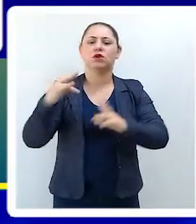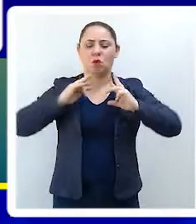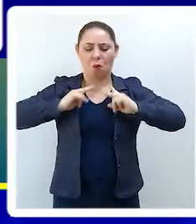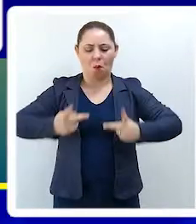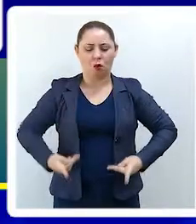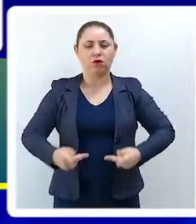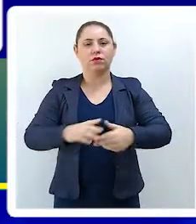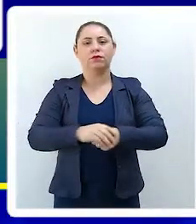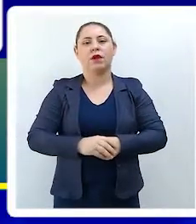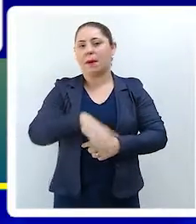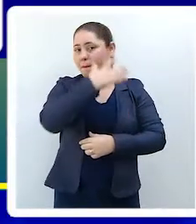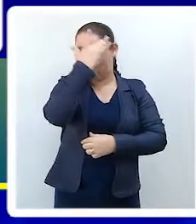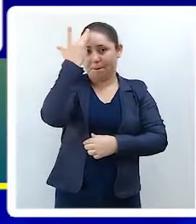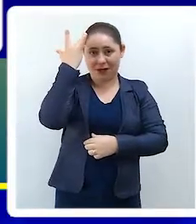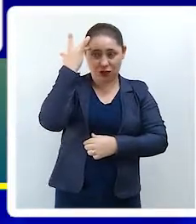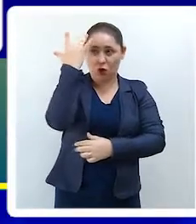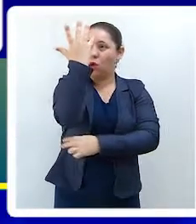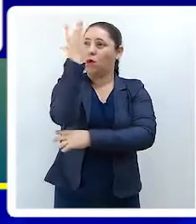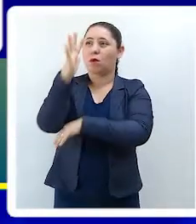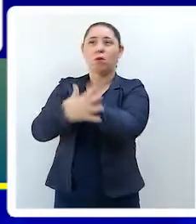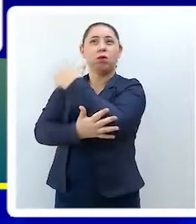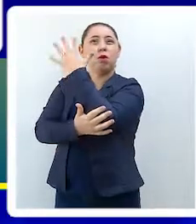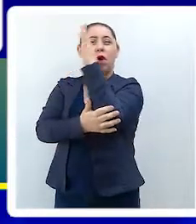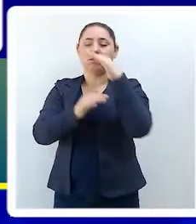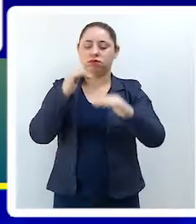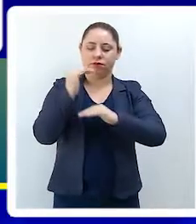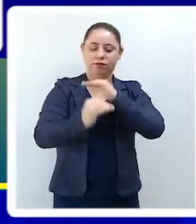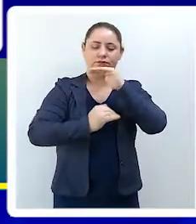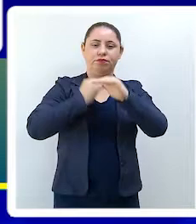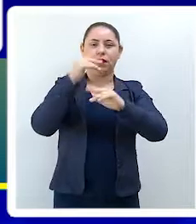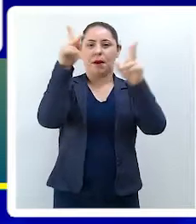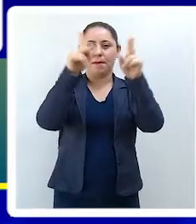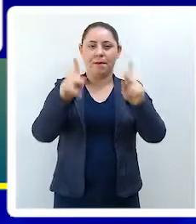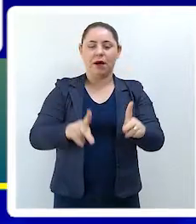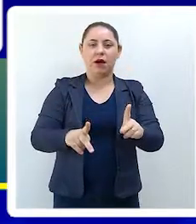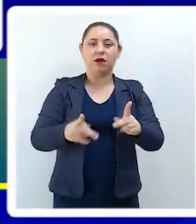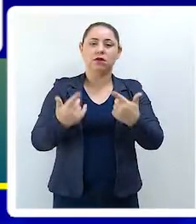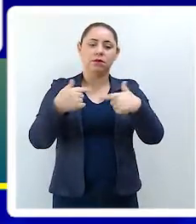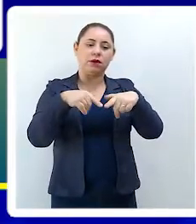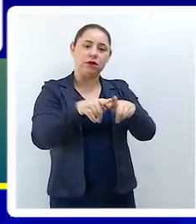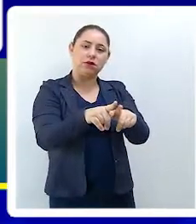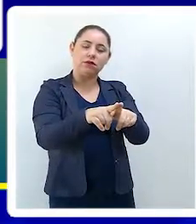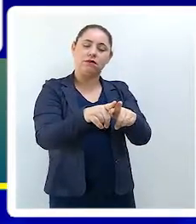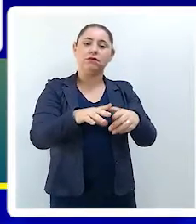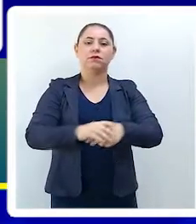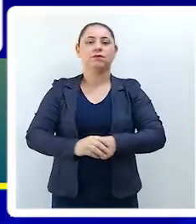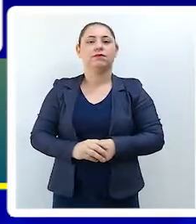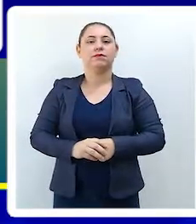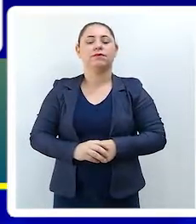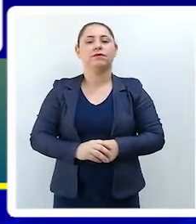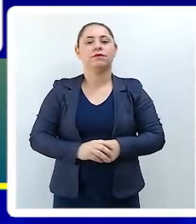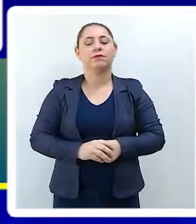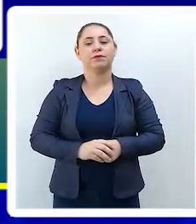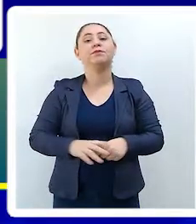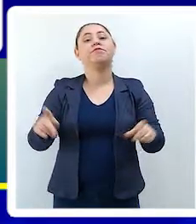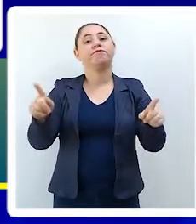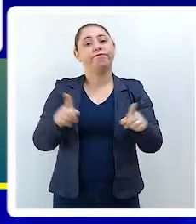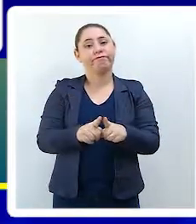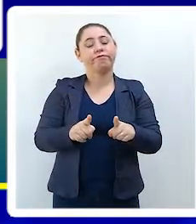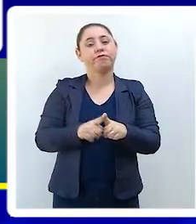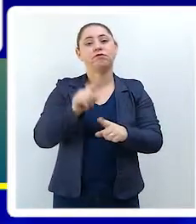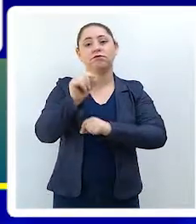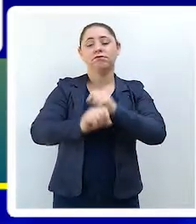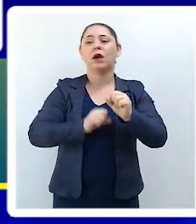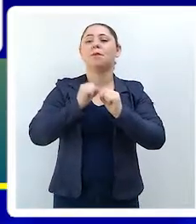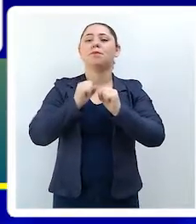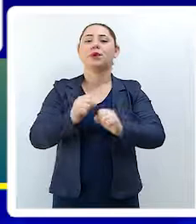para a humanidade. As pessoas, o planeta, a prosperidade, a paz, as parcerias. Com isso,